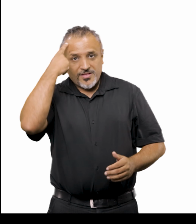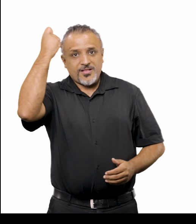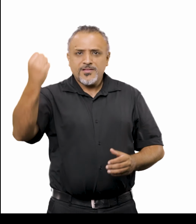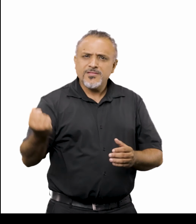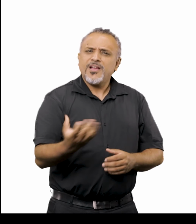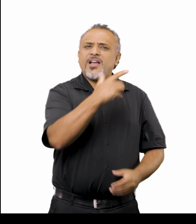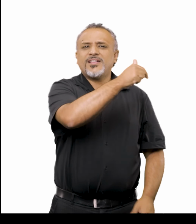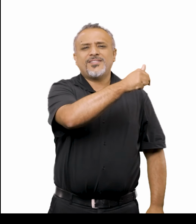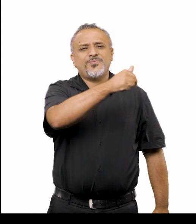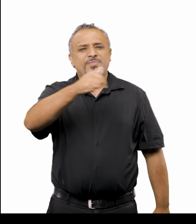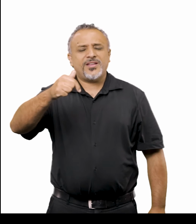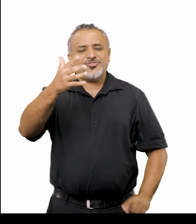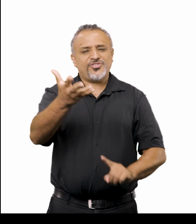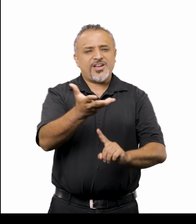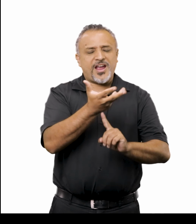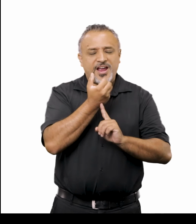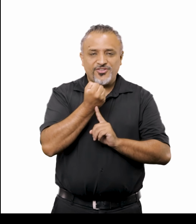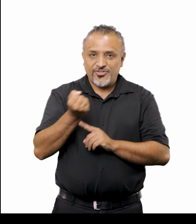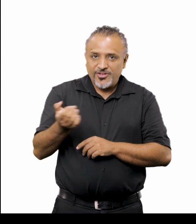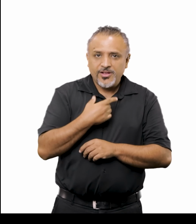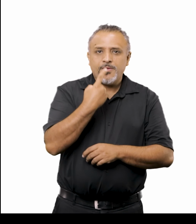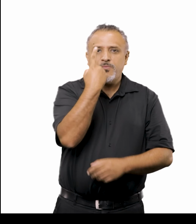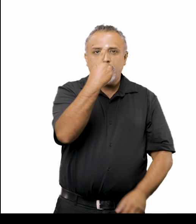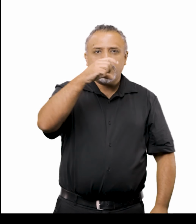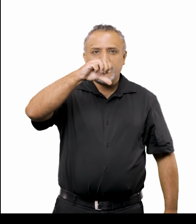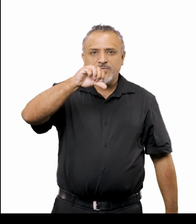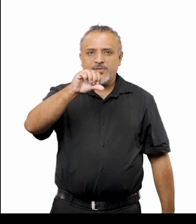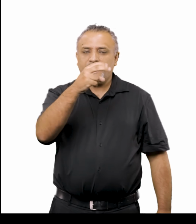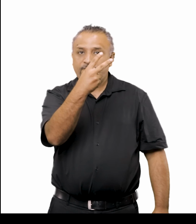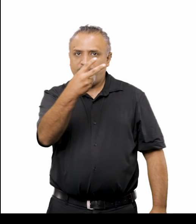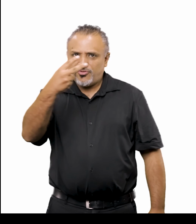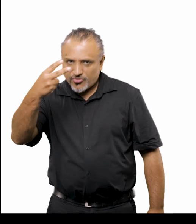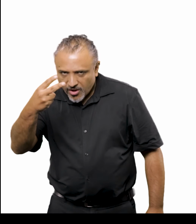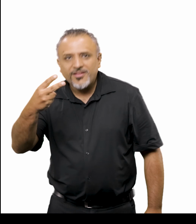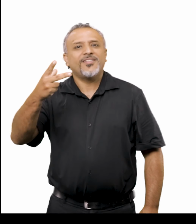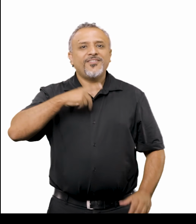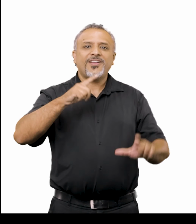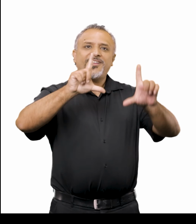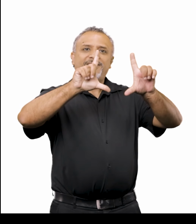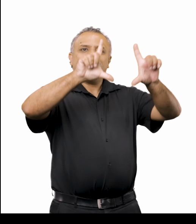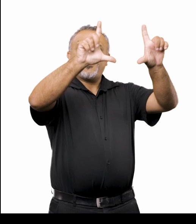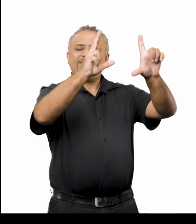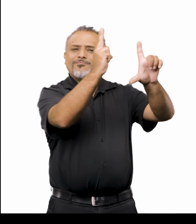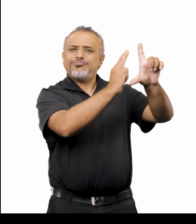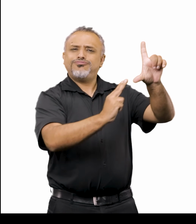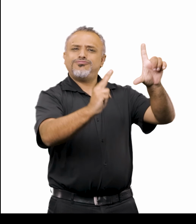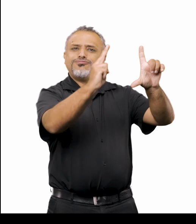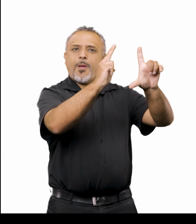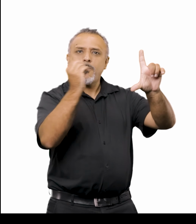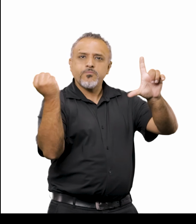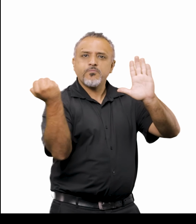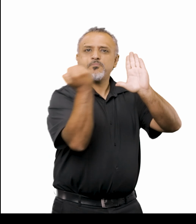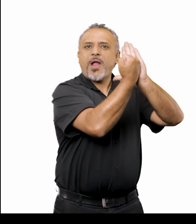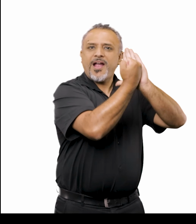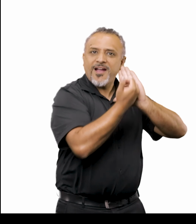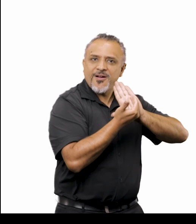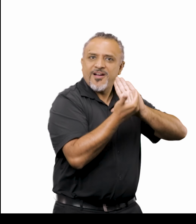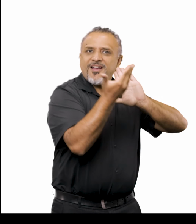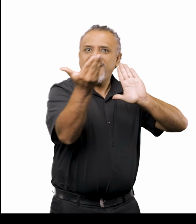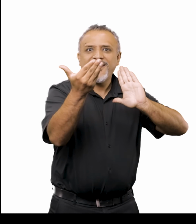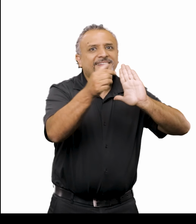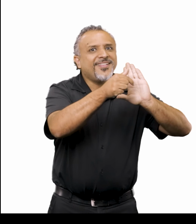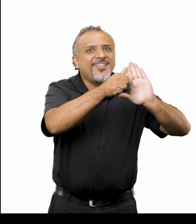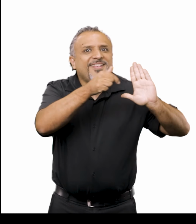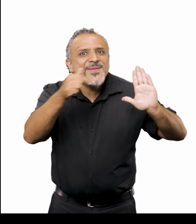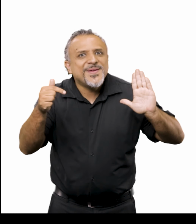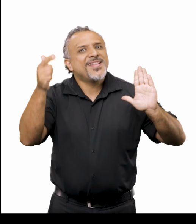foi um dos idealizadores da Semana de Arte Moderna de 1922, para a qual inclusive desenhou o cartaz e a capa do catálogo.